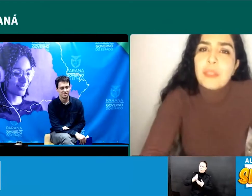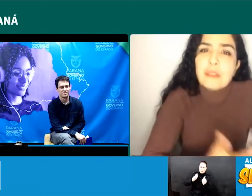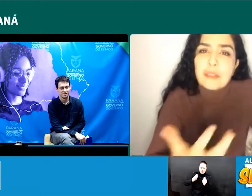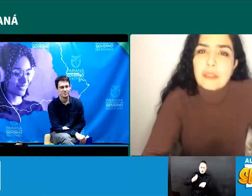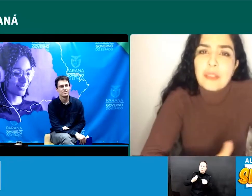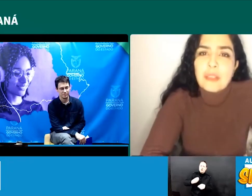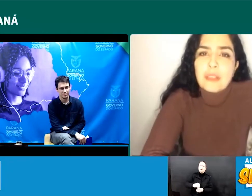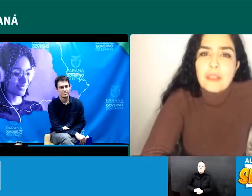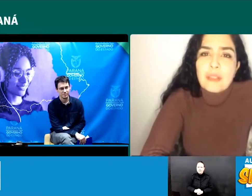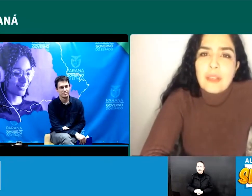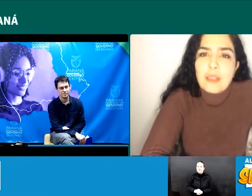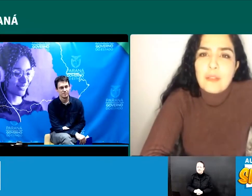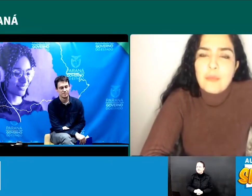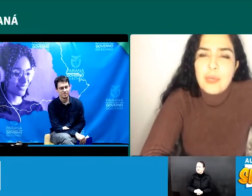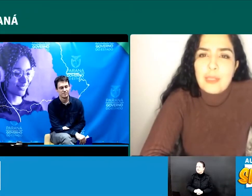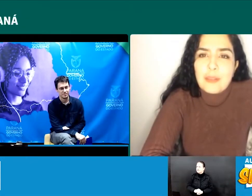uma doença.